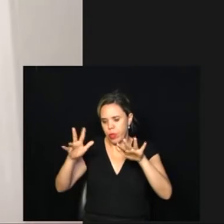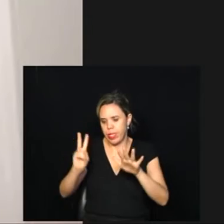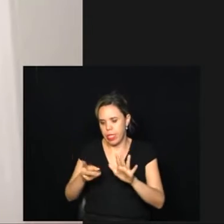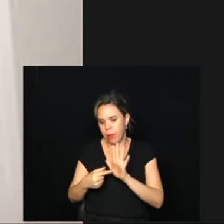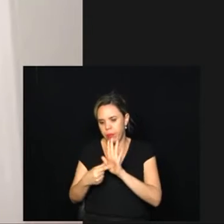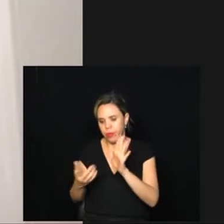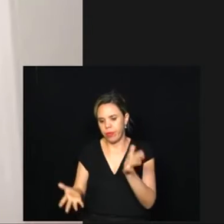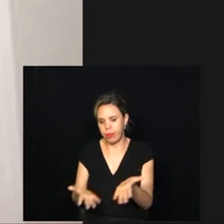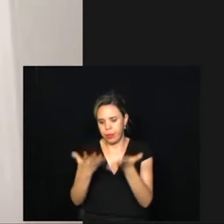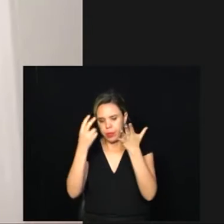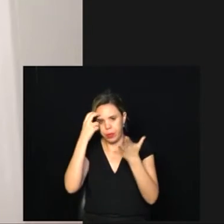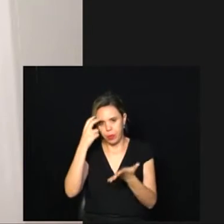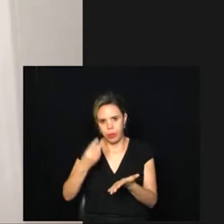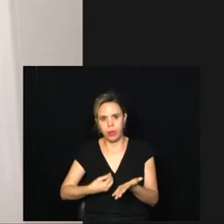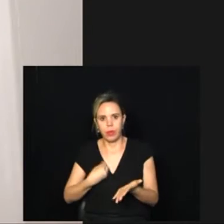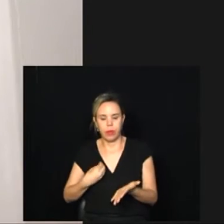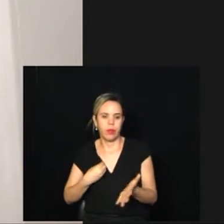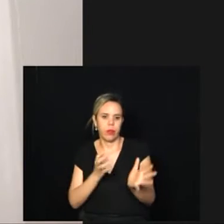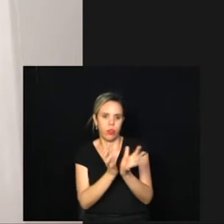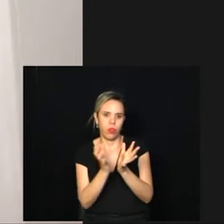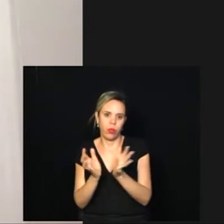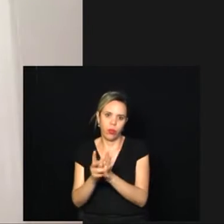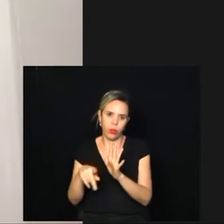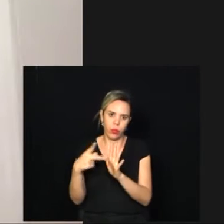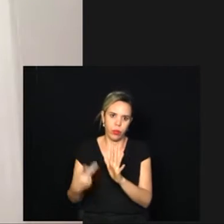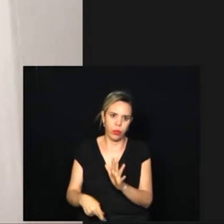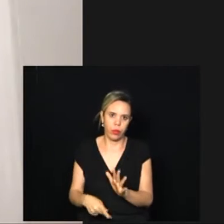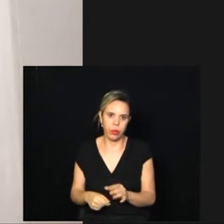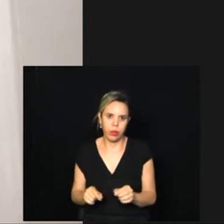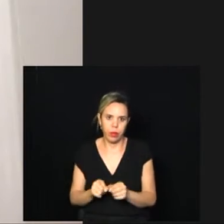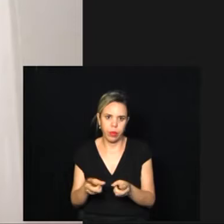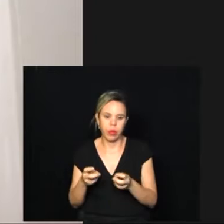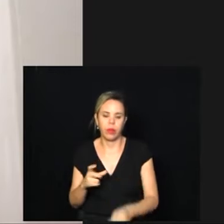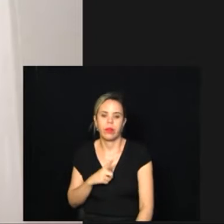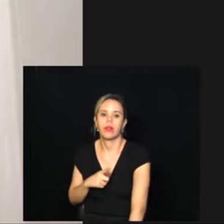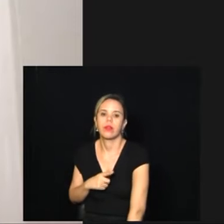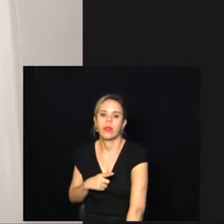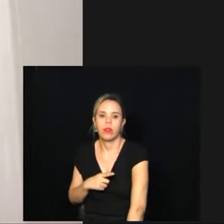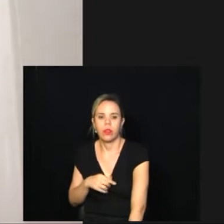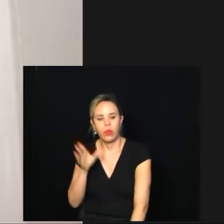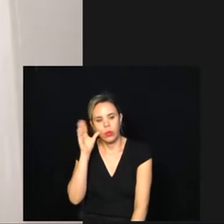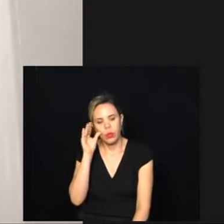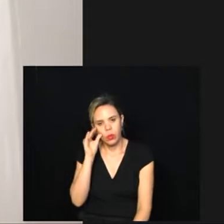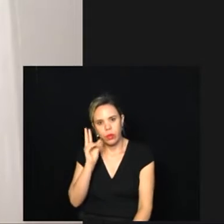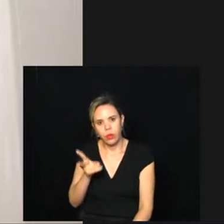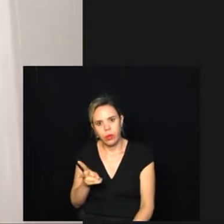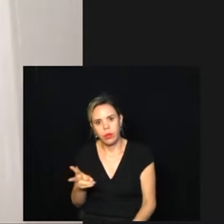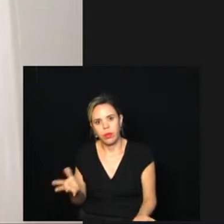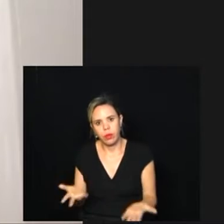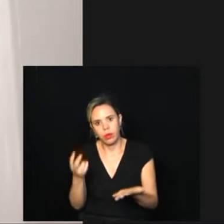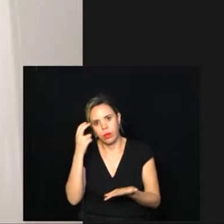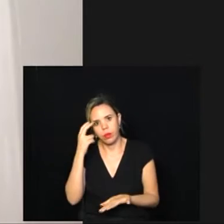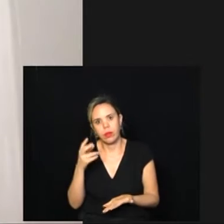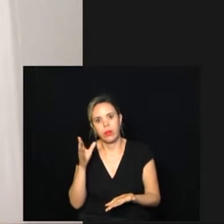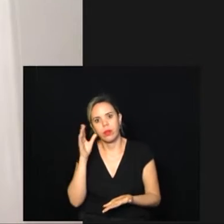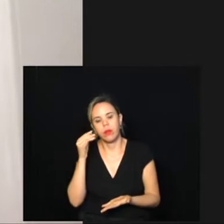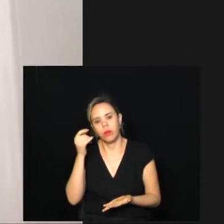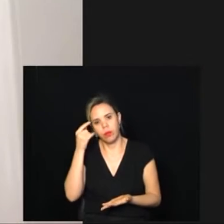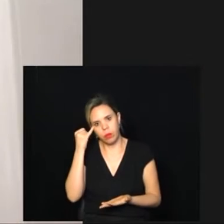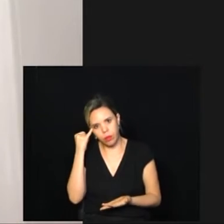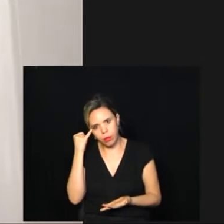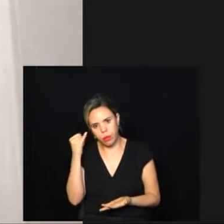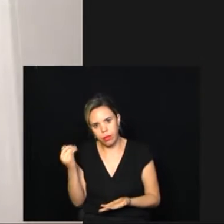japonesa, não tanto vivendo em comunidades japonesas, mas por ser descendente, eu sempre fui muito curiosa e busquei a cultura, né? E aí